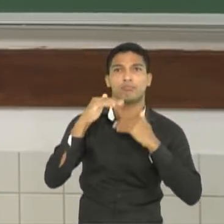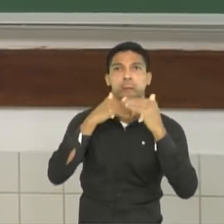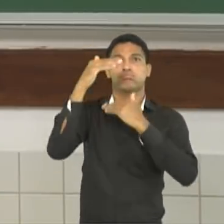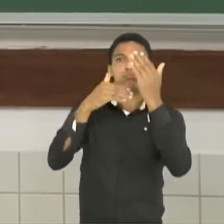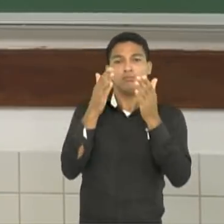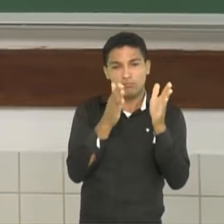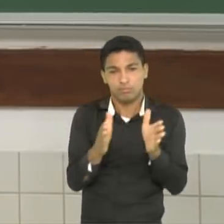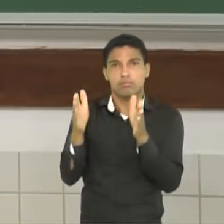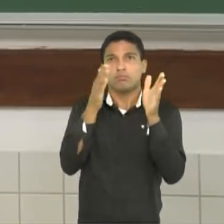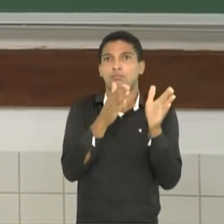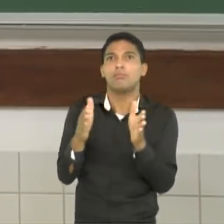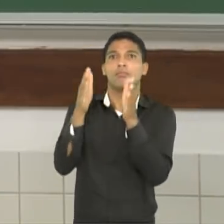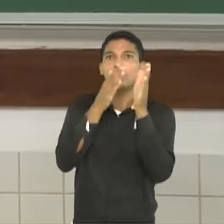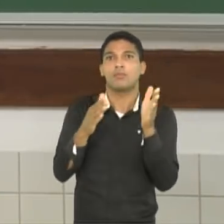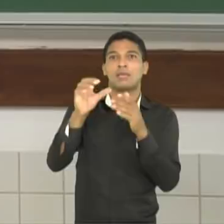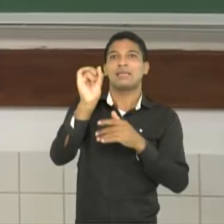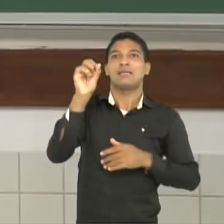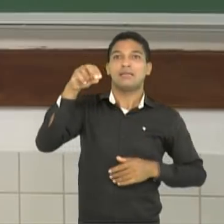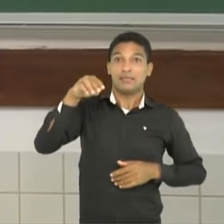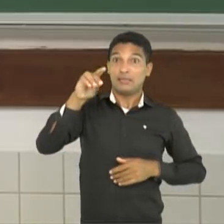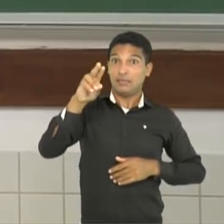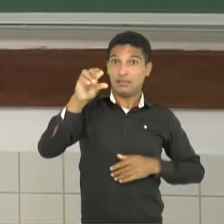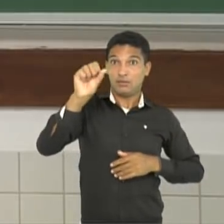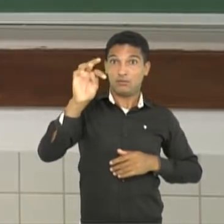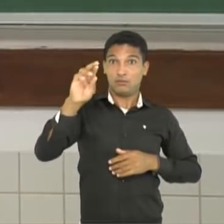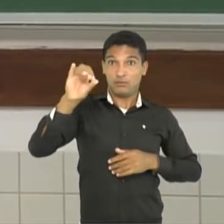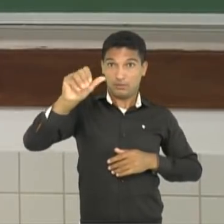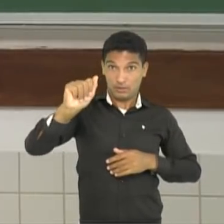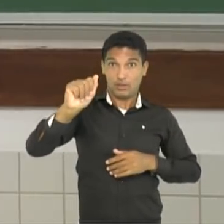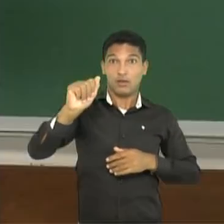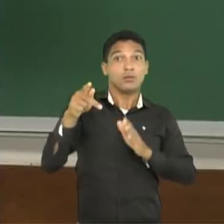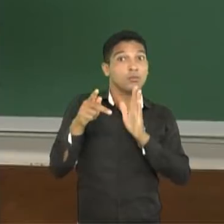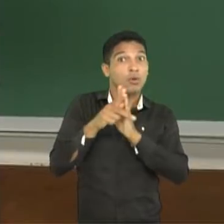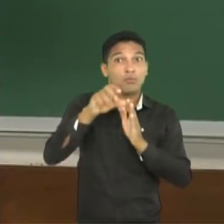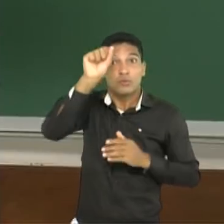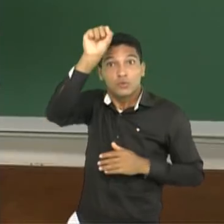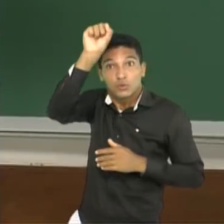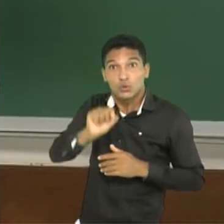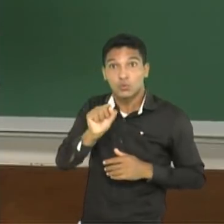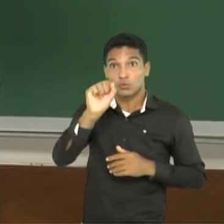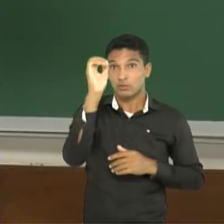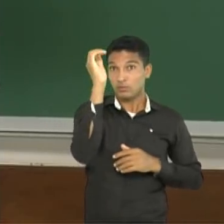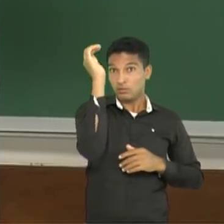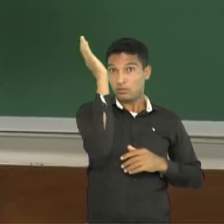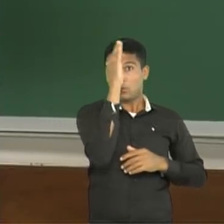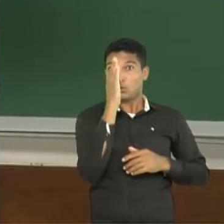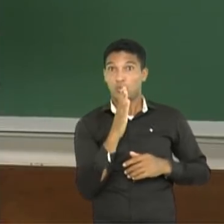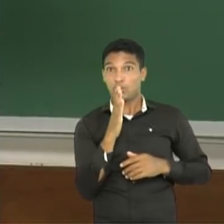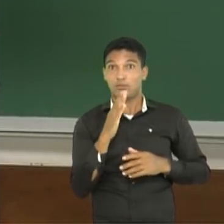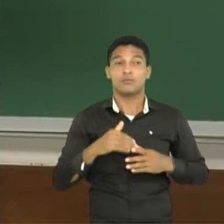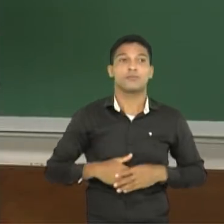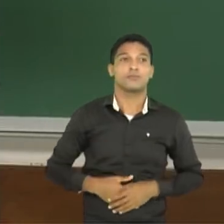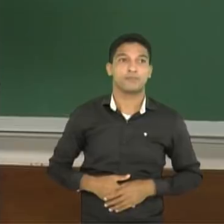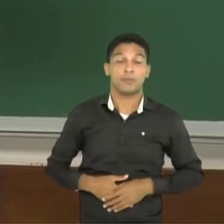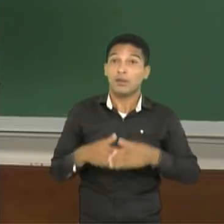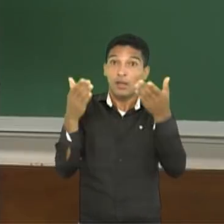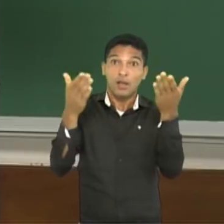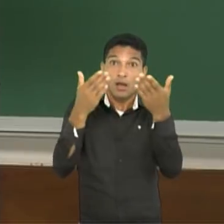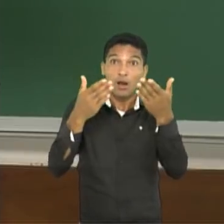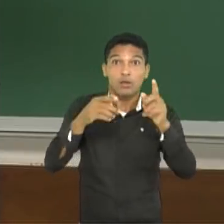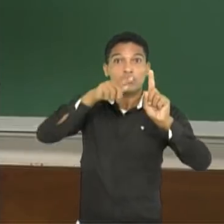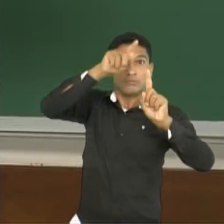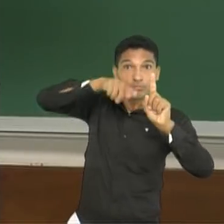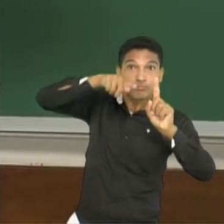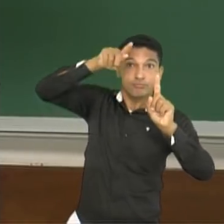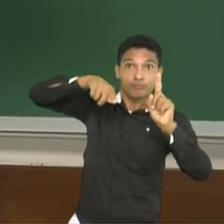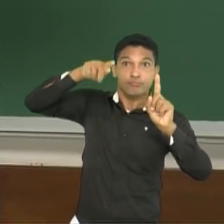sul do Brasil, certo? Então, pensando nisso, nós vamos ter esses 3 fatores ali. E aí, um gráfico que a gente já estudou, mas